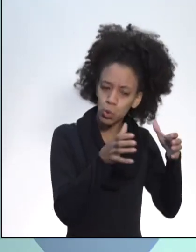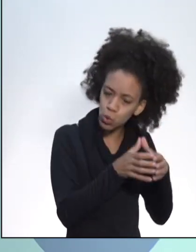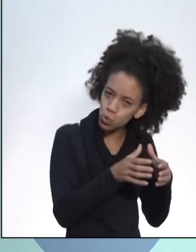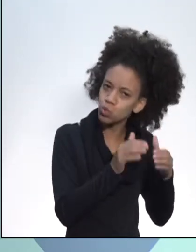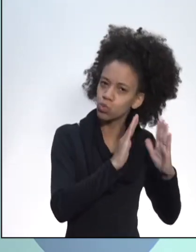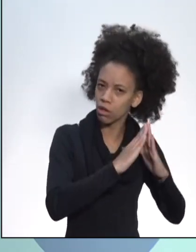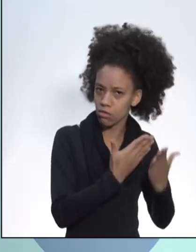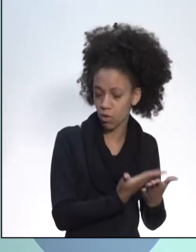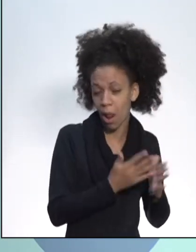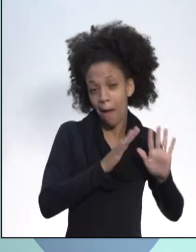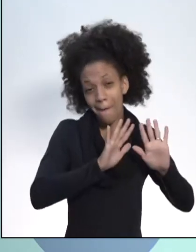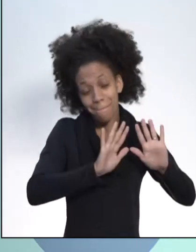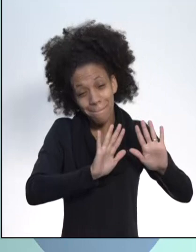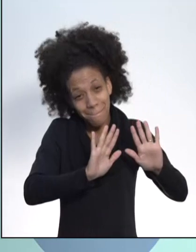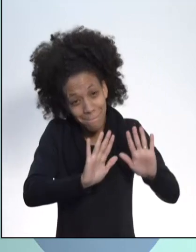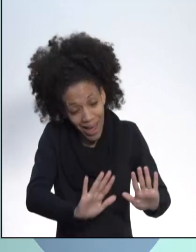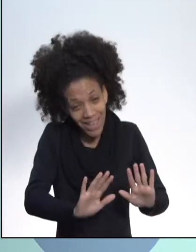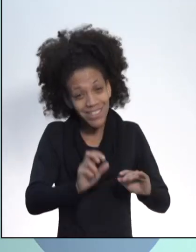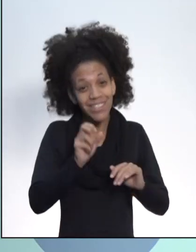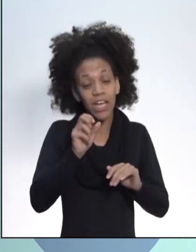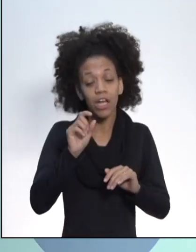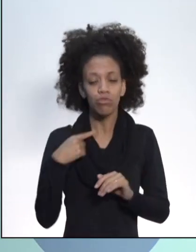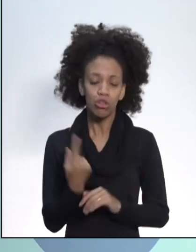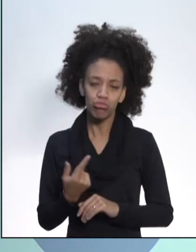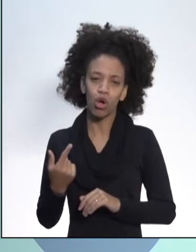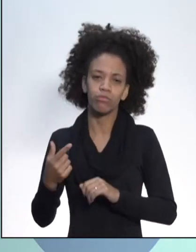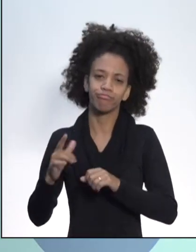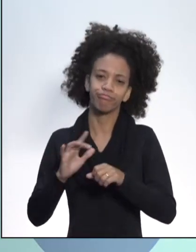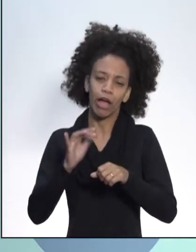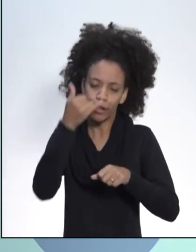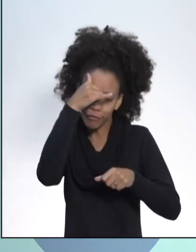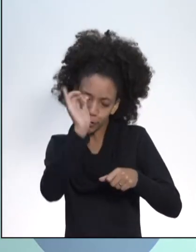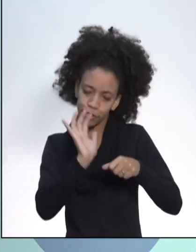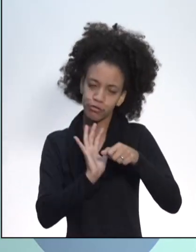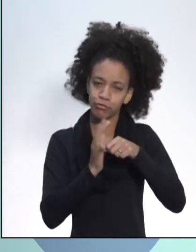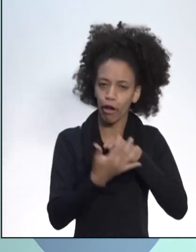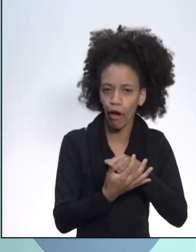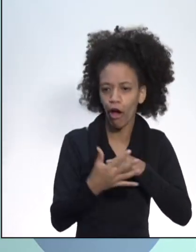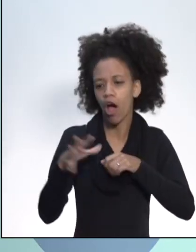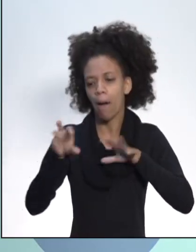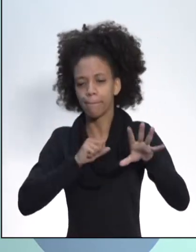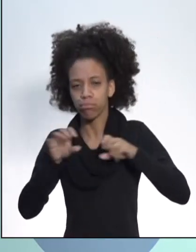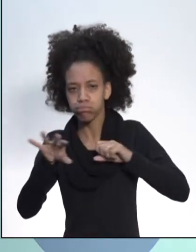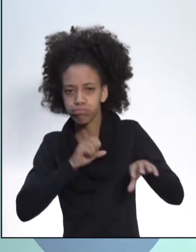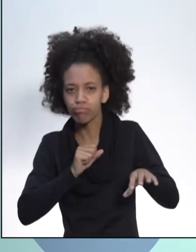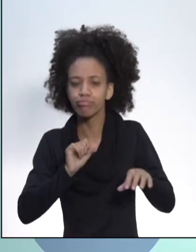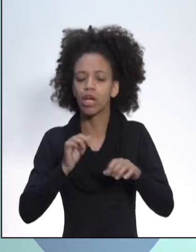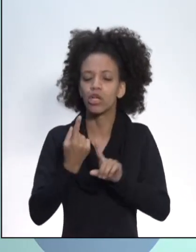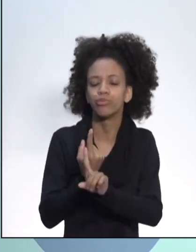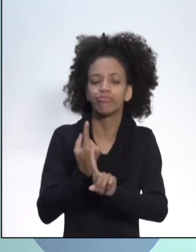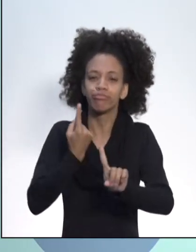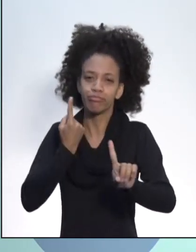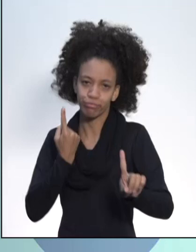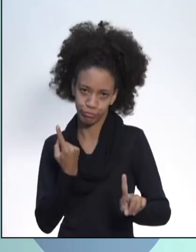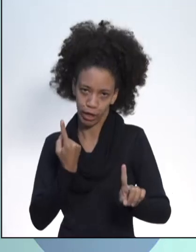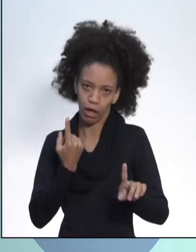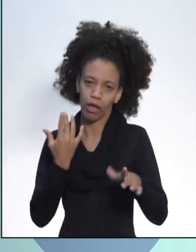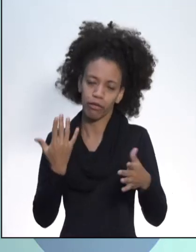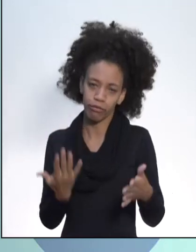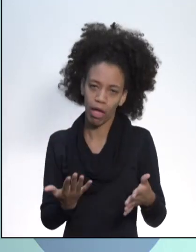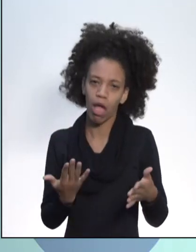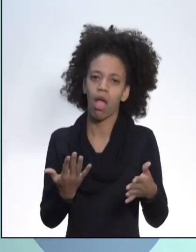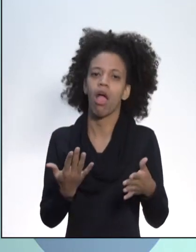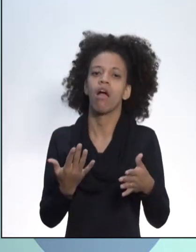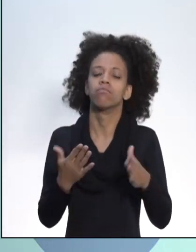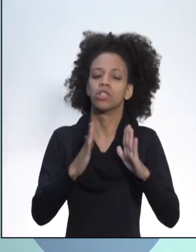gente está nessa crise vinda do Covid-19, a pandemia e o isolamento social, na qual as escolas